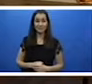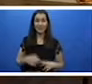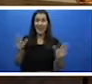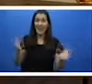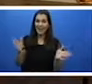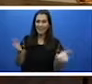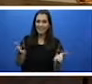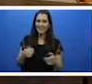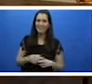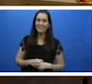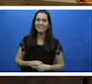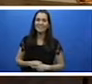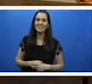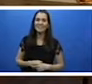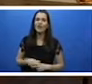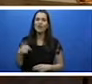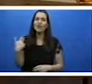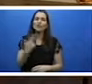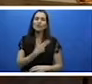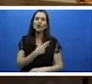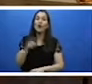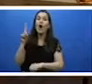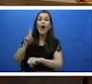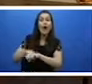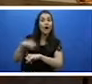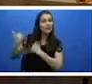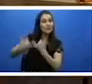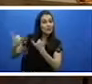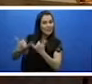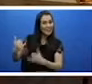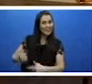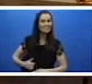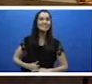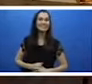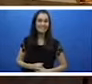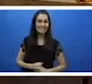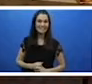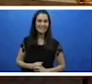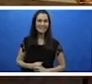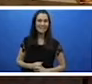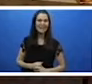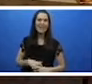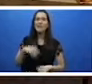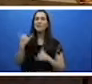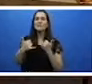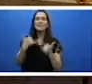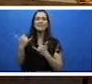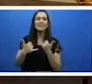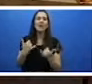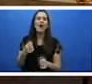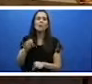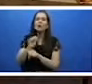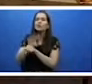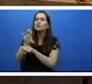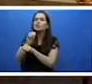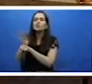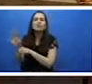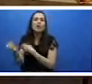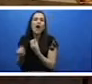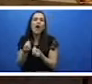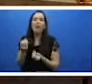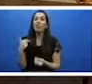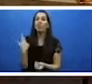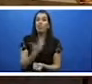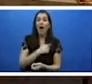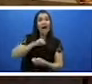Agora, nós vamos para uma hora de jogar aqui, tá, crianças? É uma brincadeirinha, uma sugestão que nós